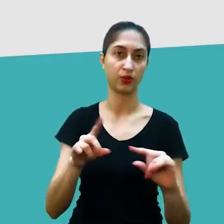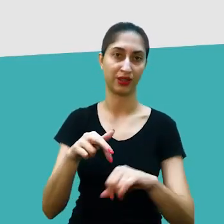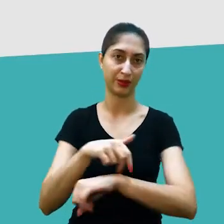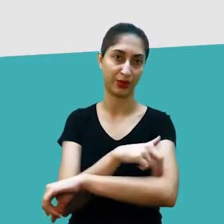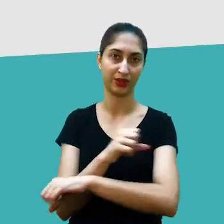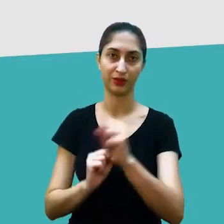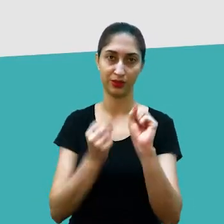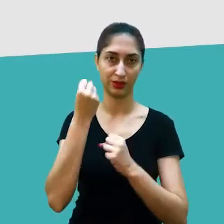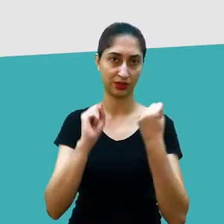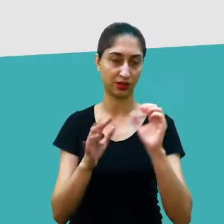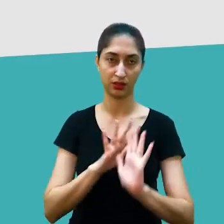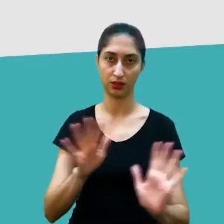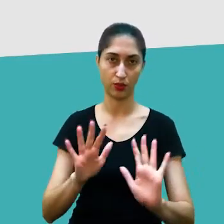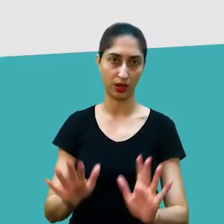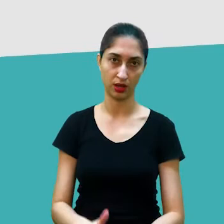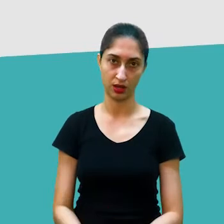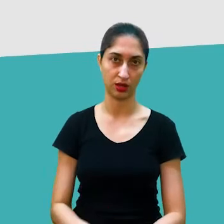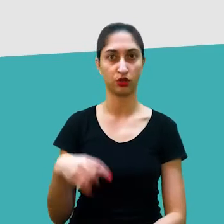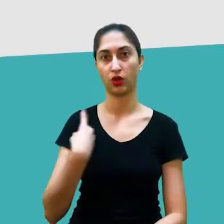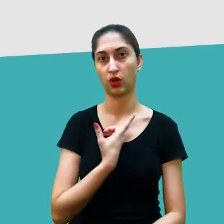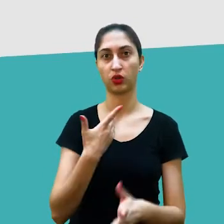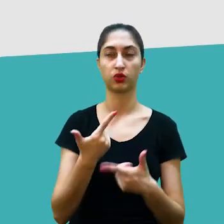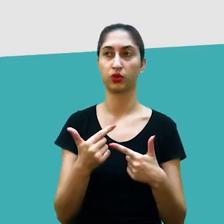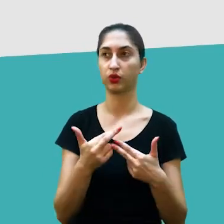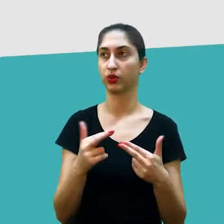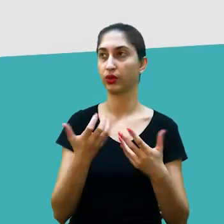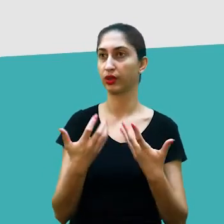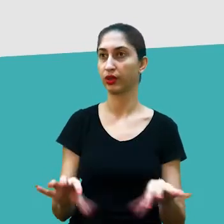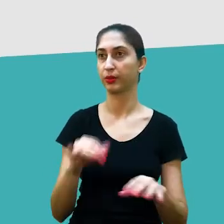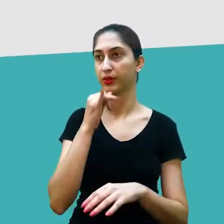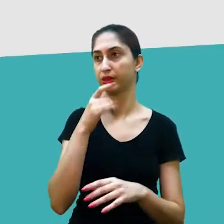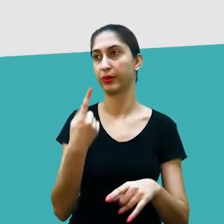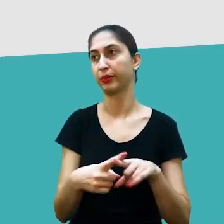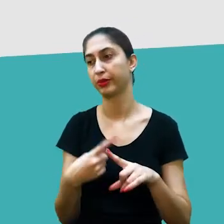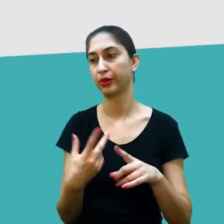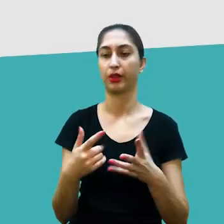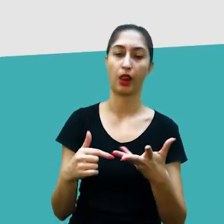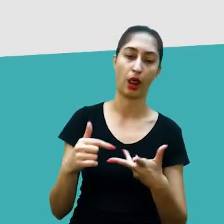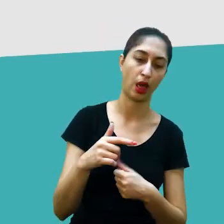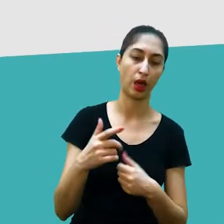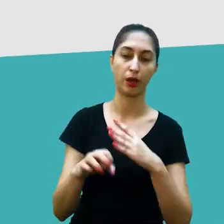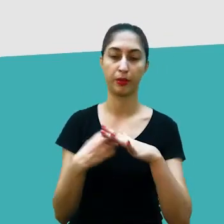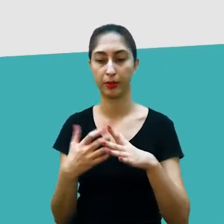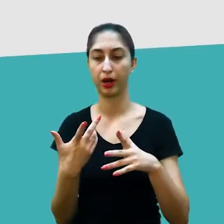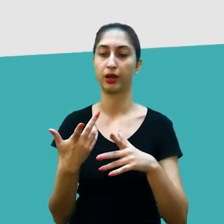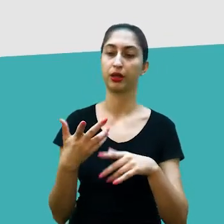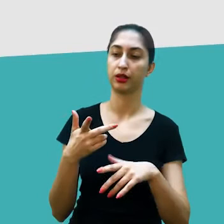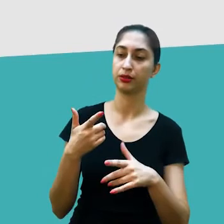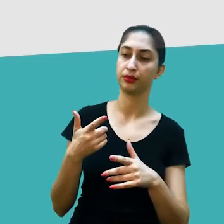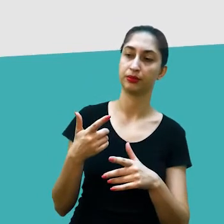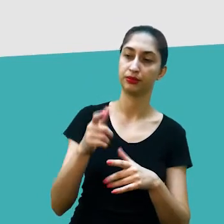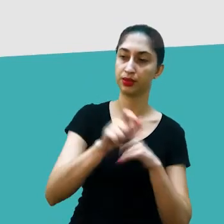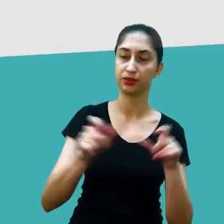Quando a gente fala isso, ninguém está não justificando os processos, os empregos das pessoas e todo o movimento que, na realidade, a